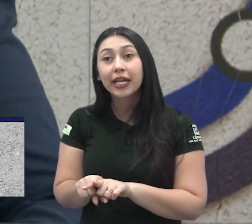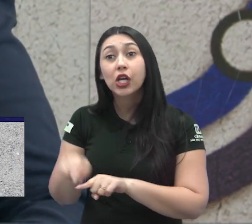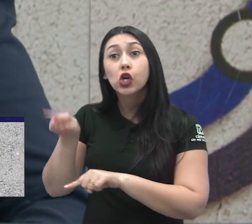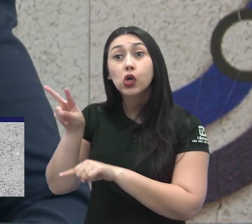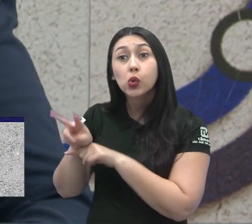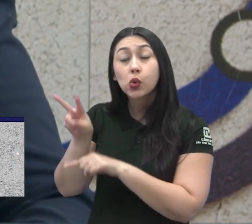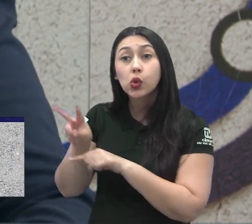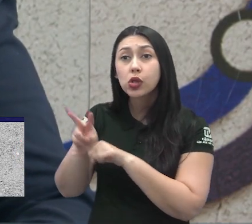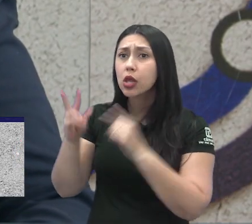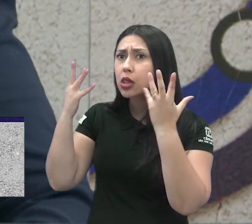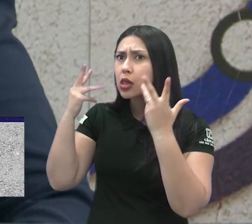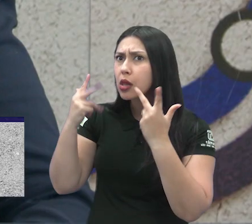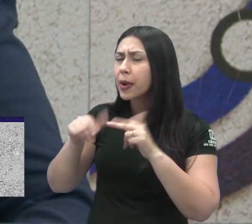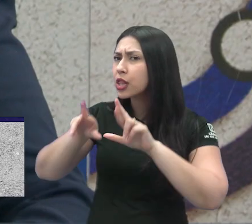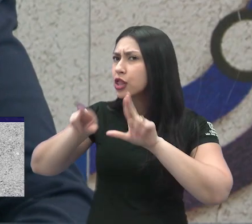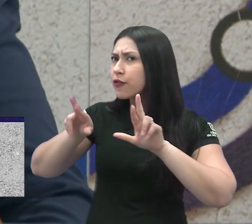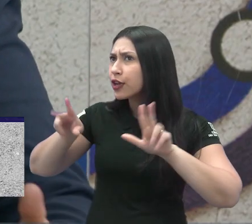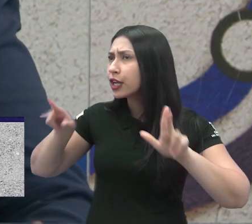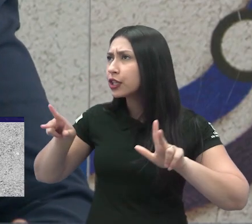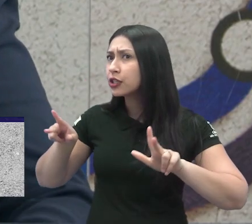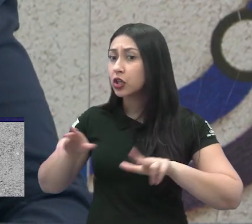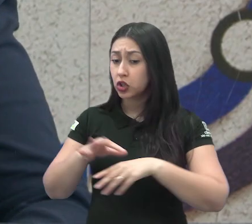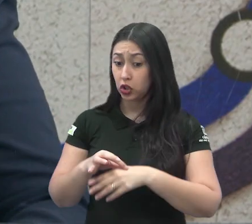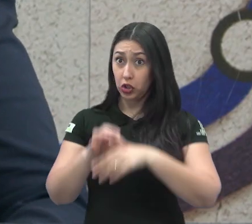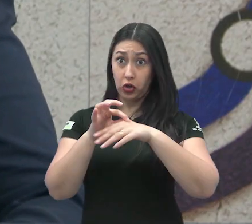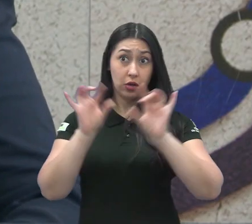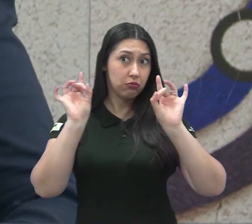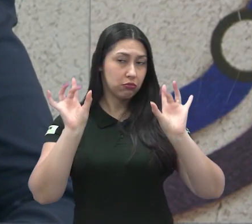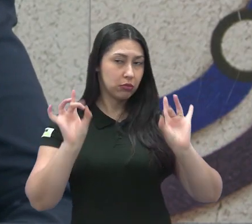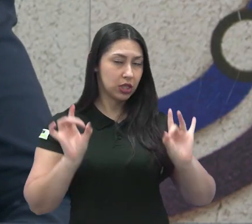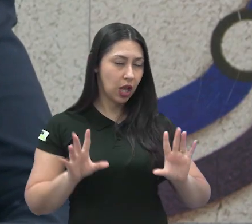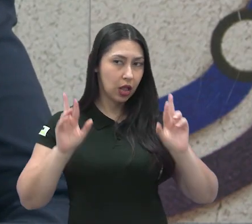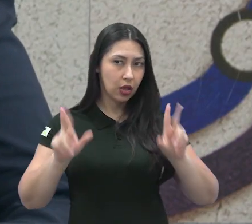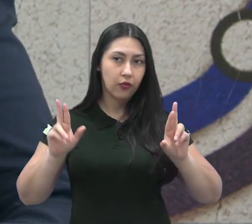animais silvestres, algumas carnes exóticas,